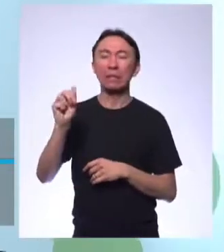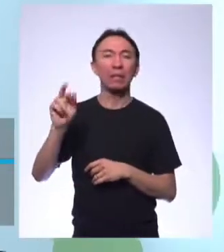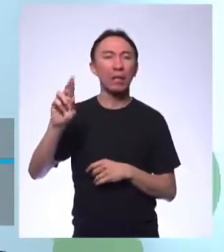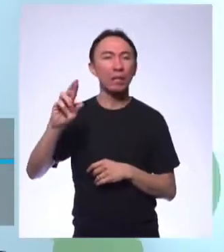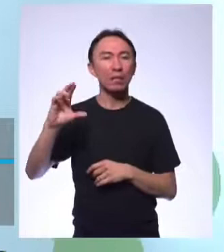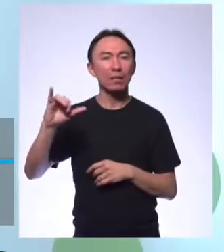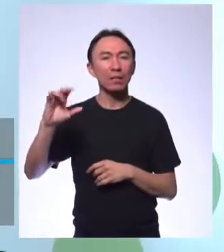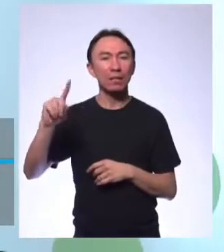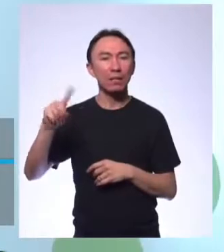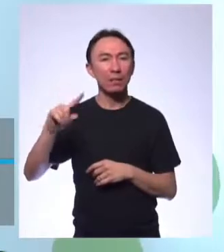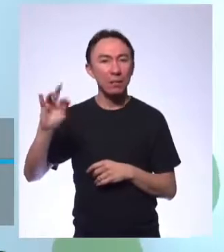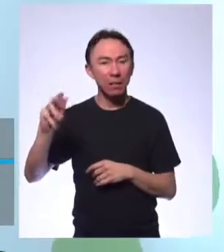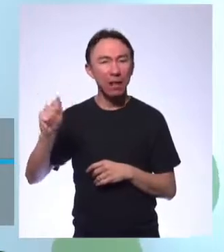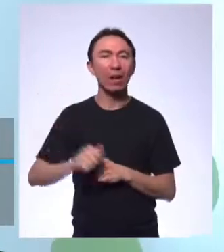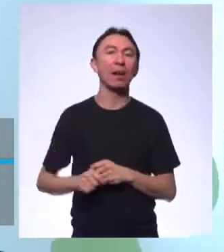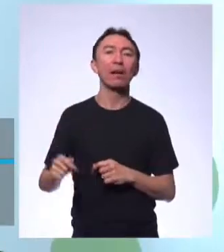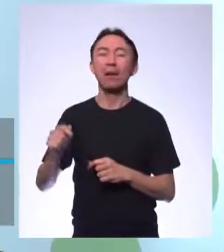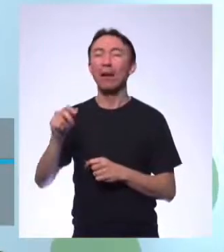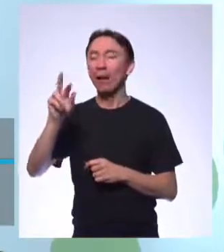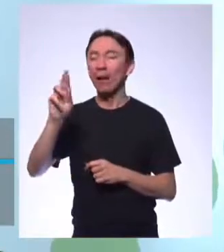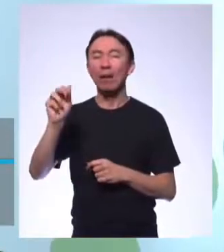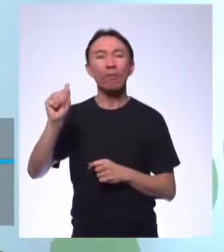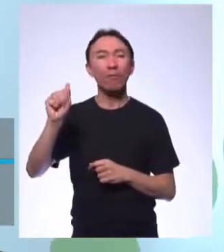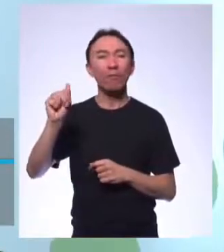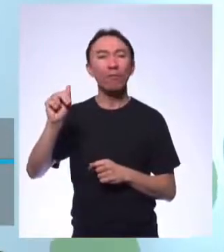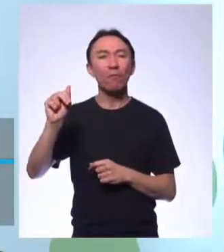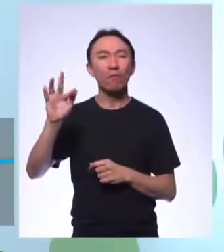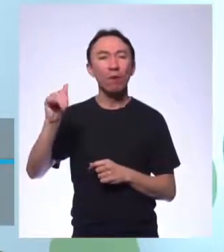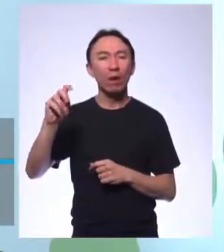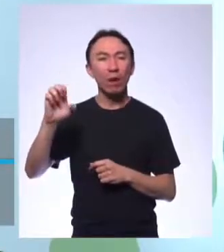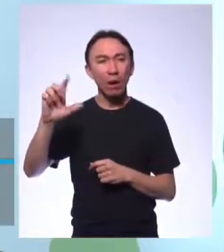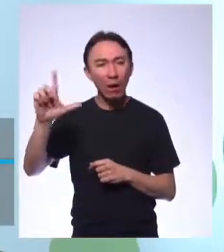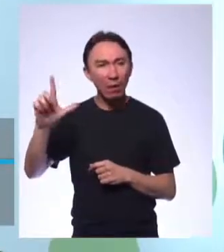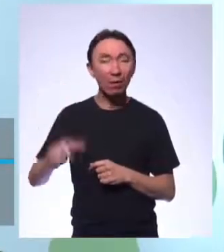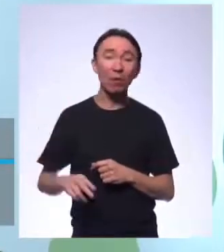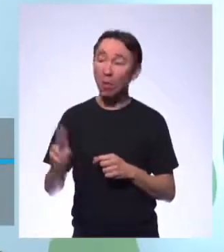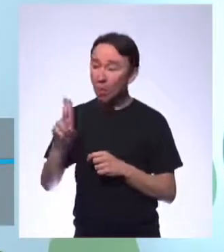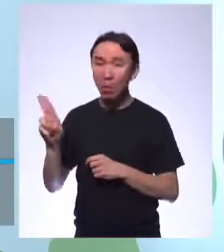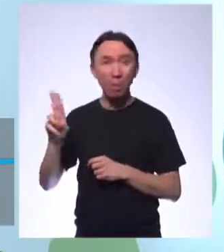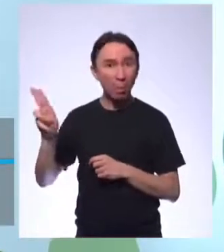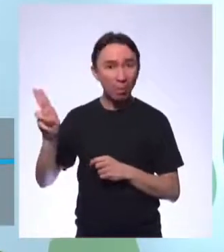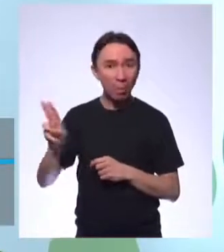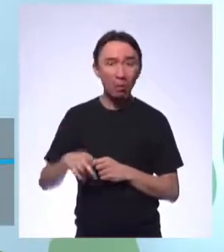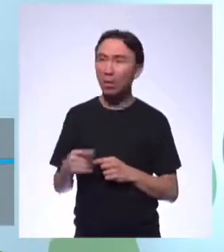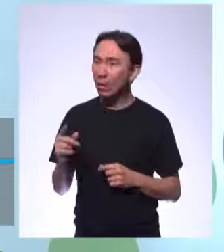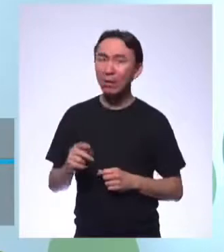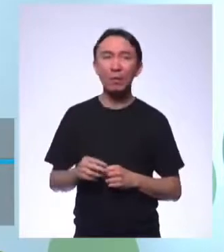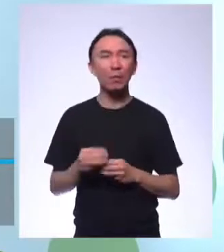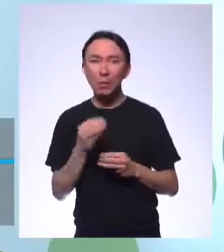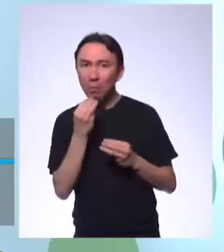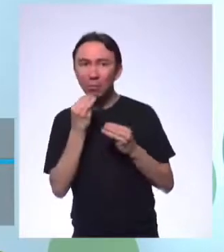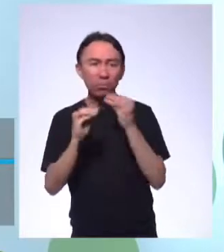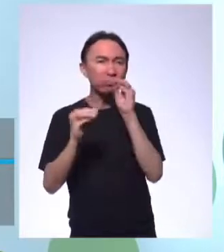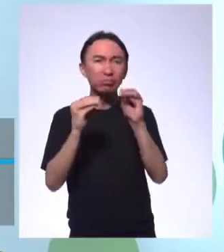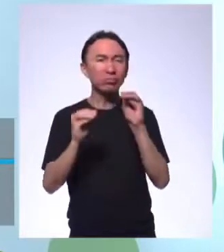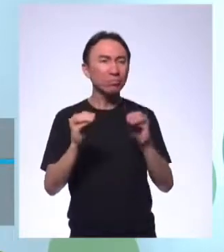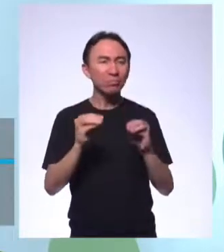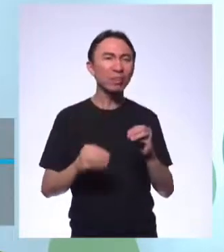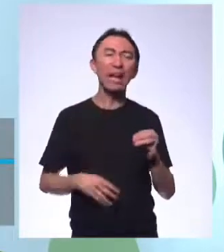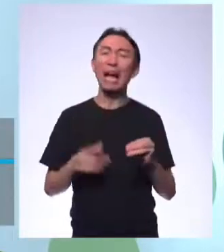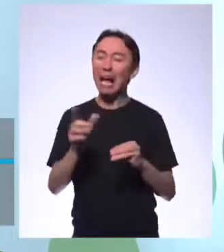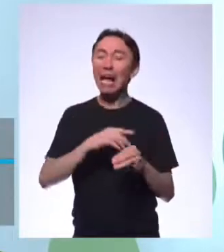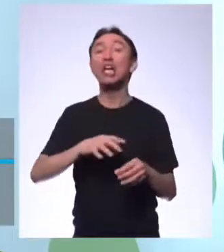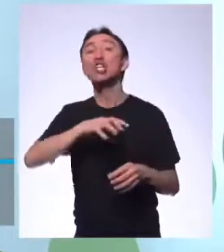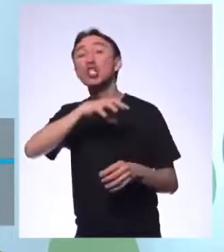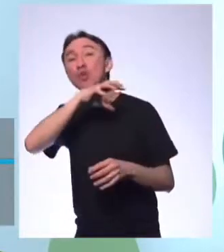o Wesley, o Rafael. Eu estou falando o nome deles porque eles estão respondendo com outras palavras a mesma coisa. Os animais que escapam